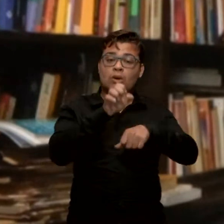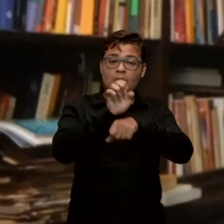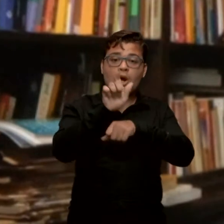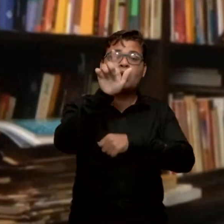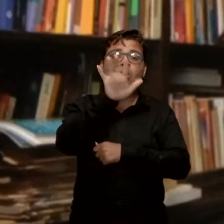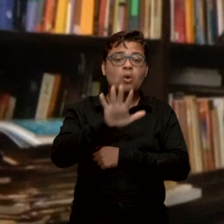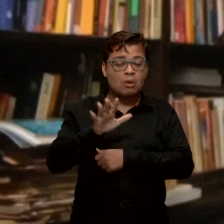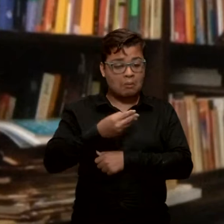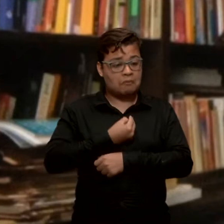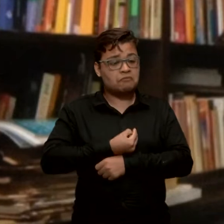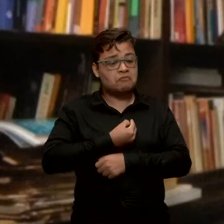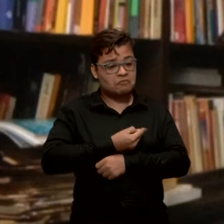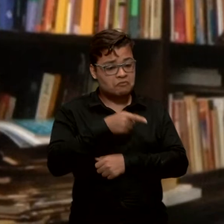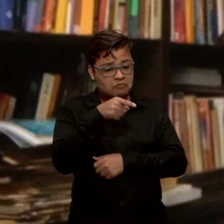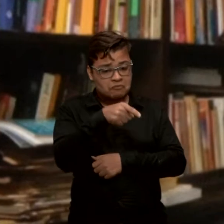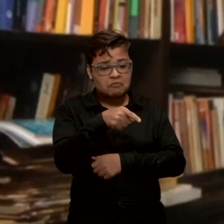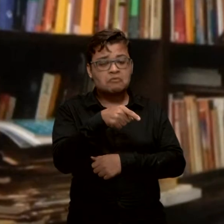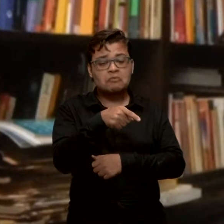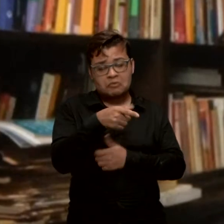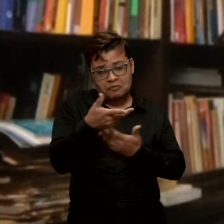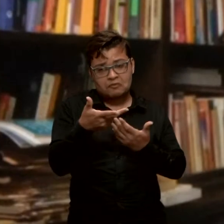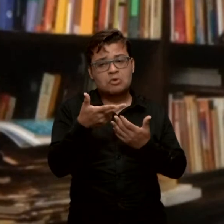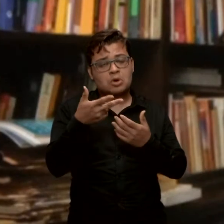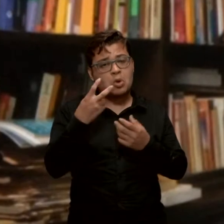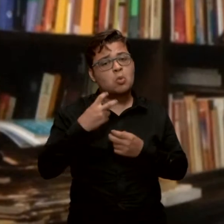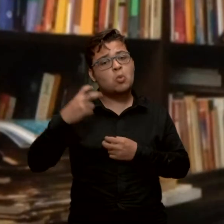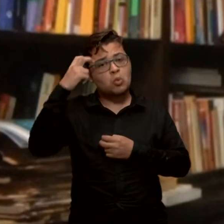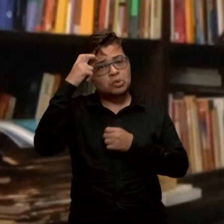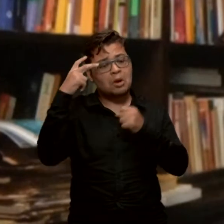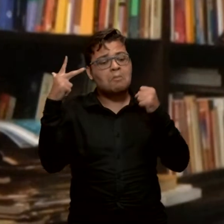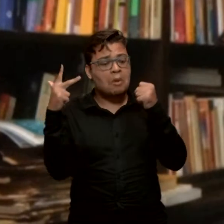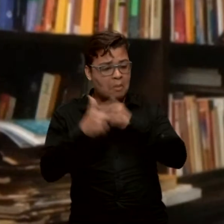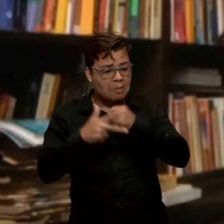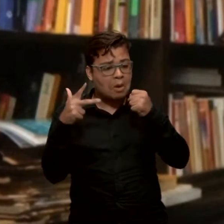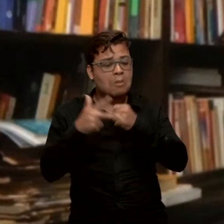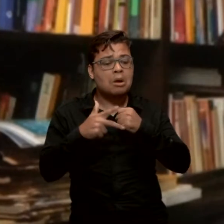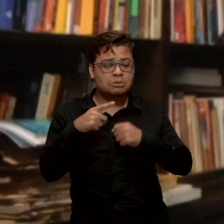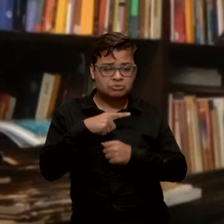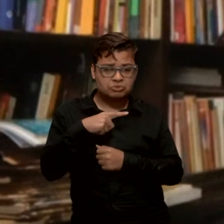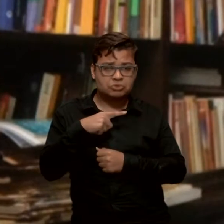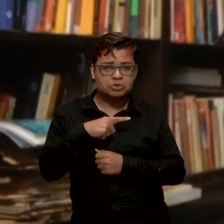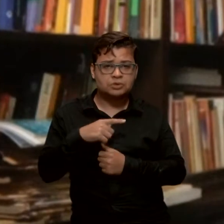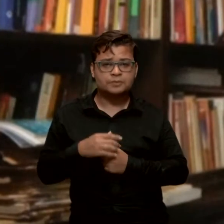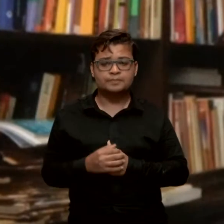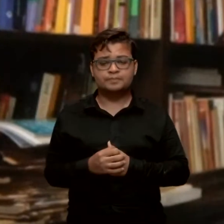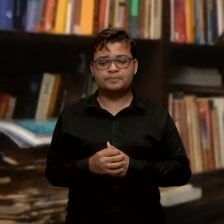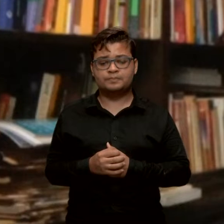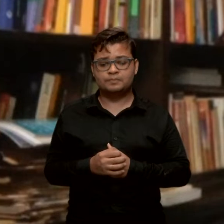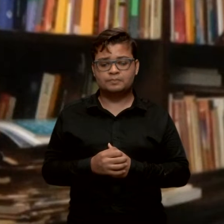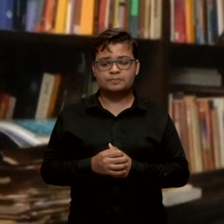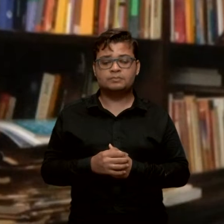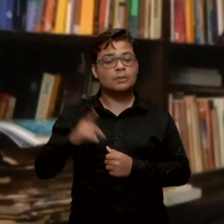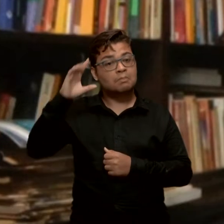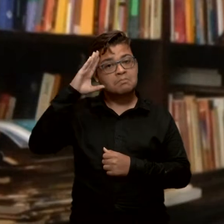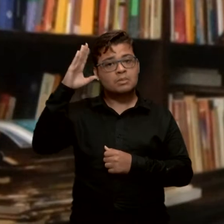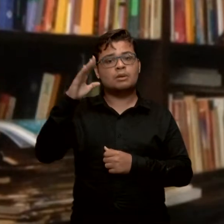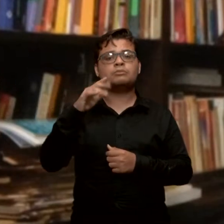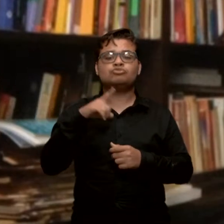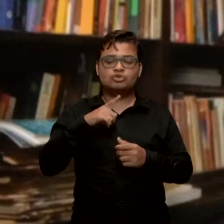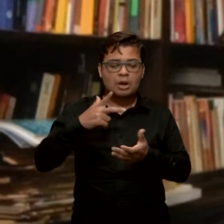né, a cultura hip hop, especificamente aí no caso, né, dos